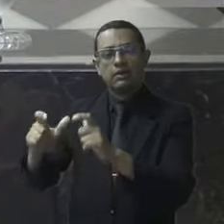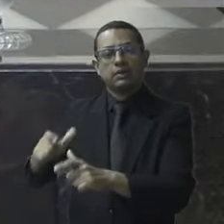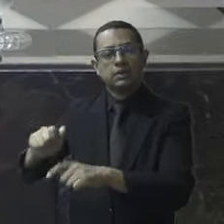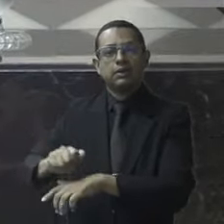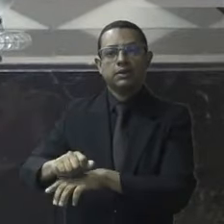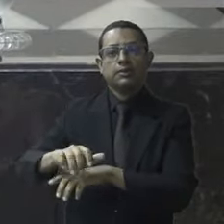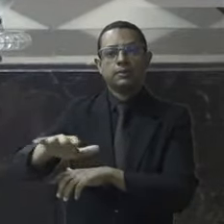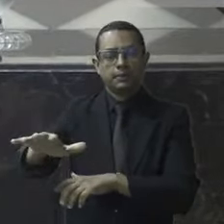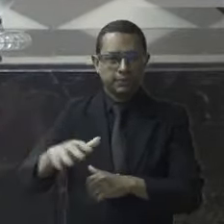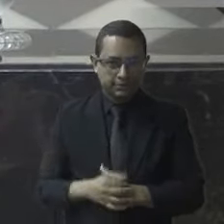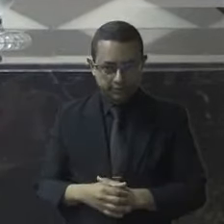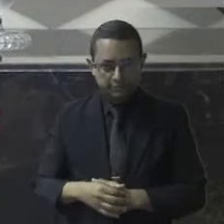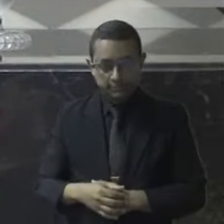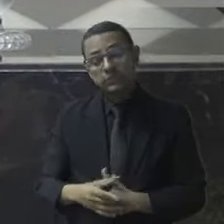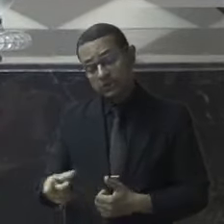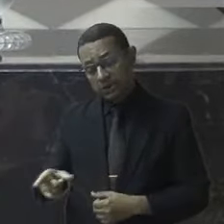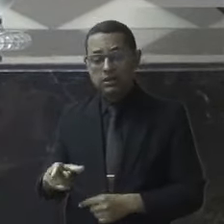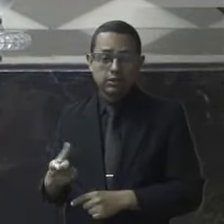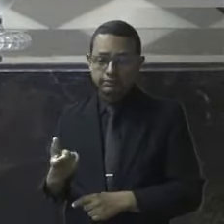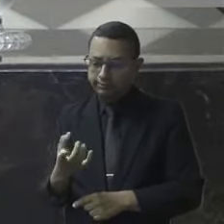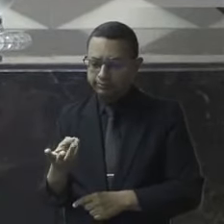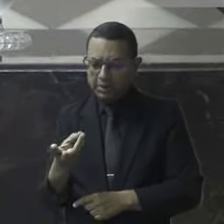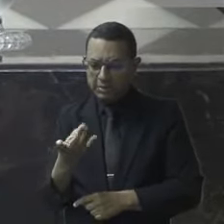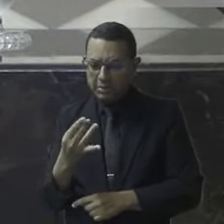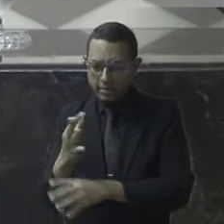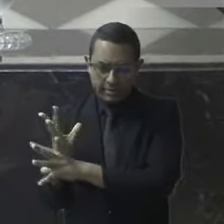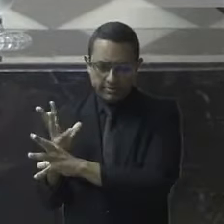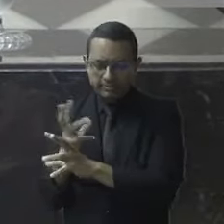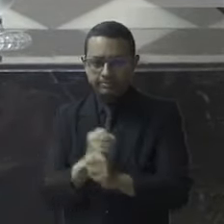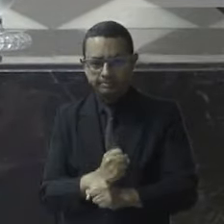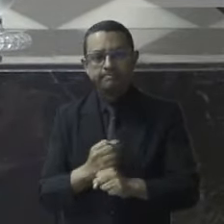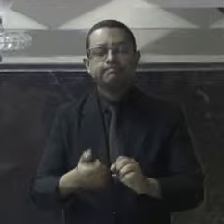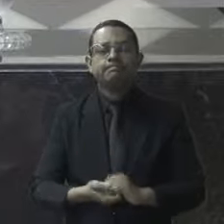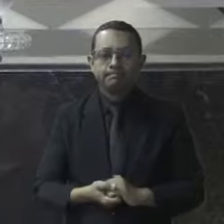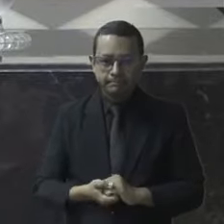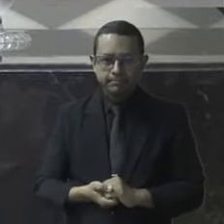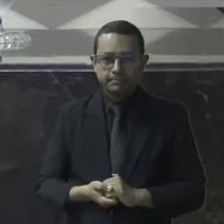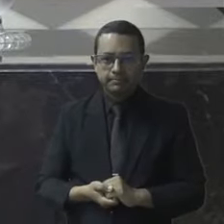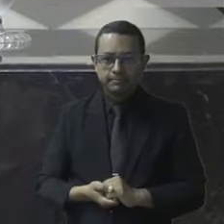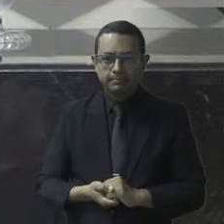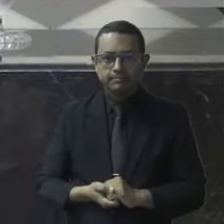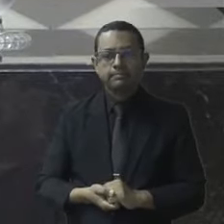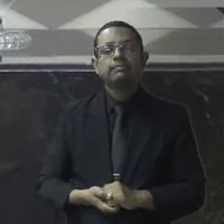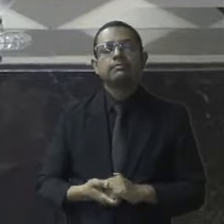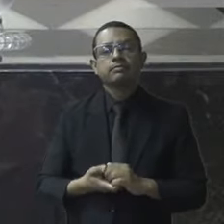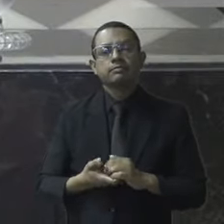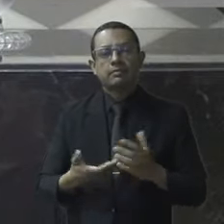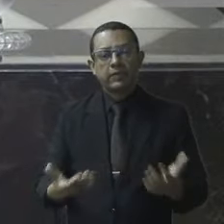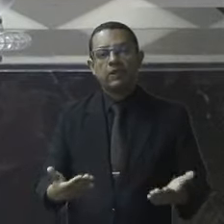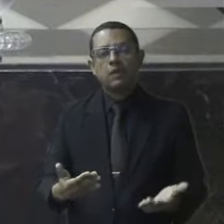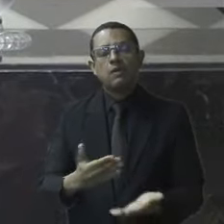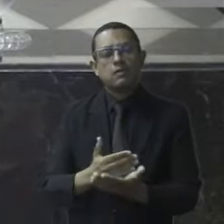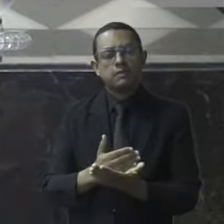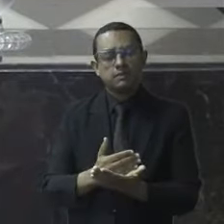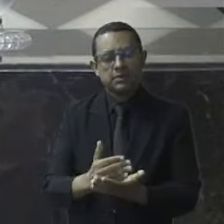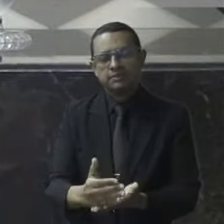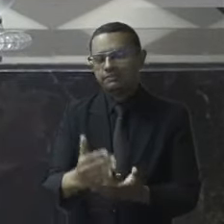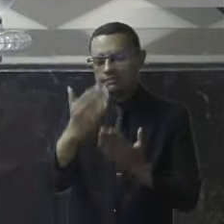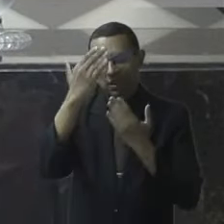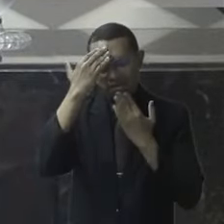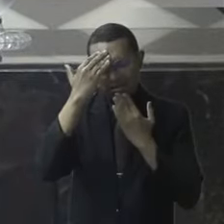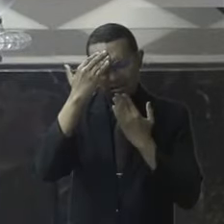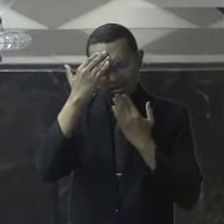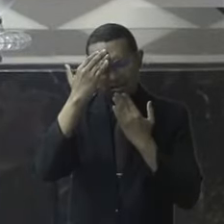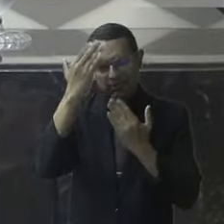lá eles fazem a totalização. Então, senhores e senhoras, por isso quero começar expressando a minha